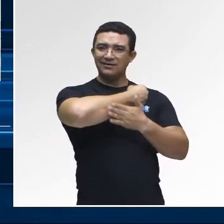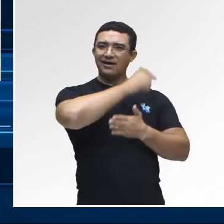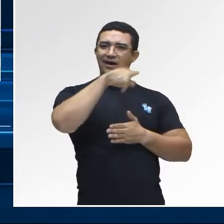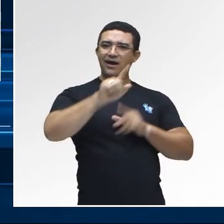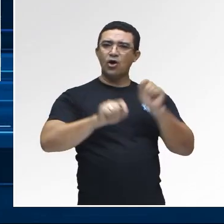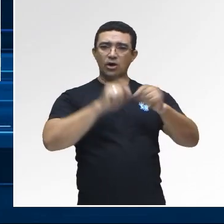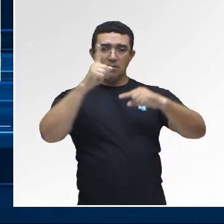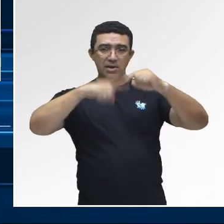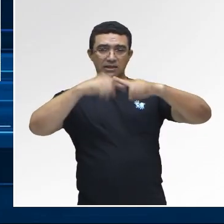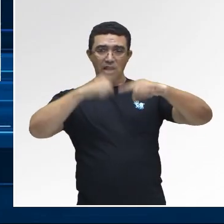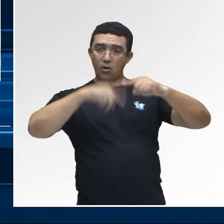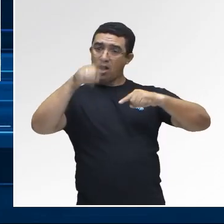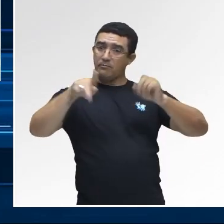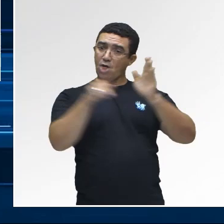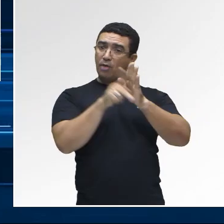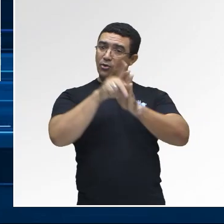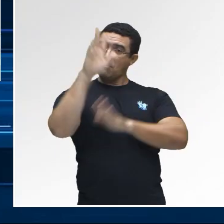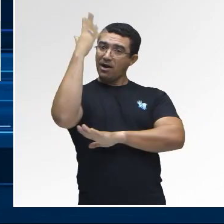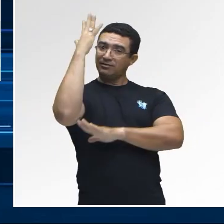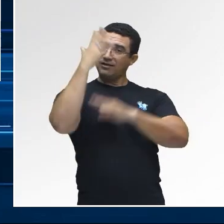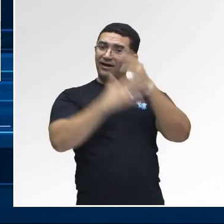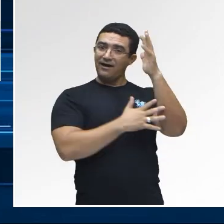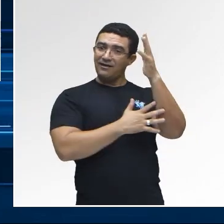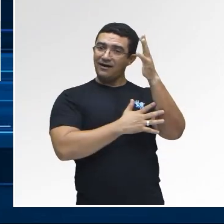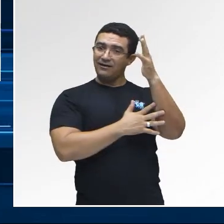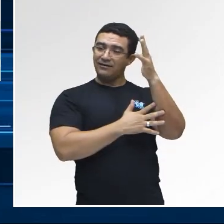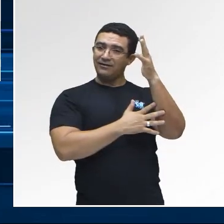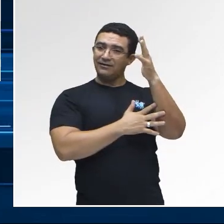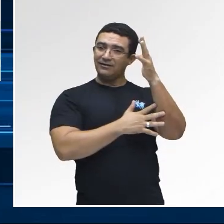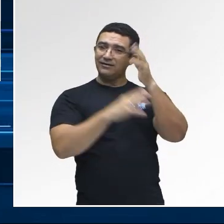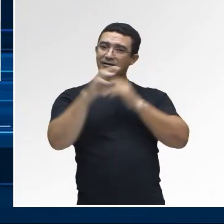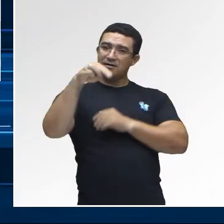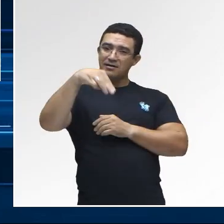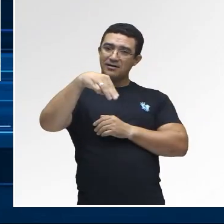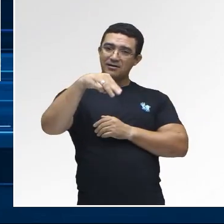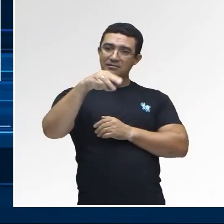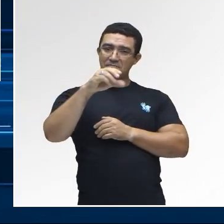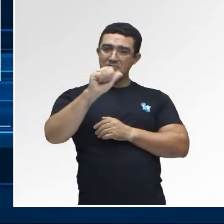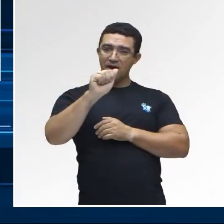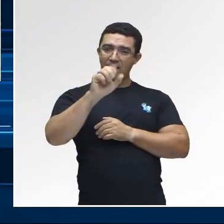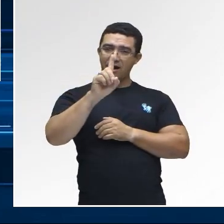de madeira. Queria um amarelinho aqui.